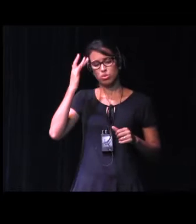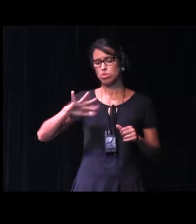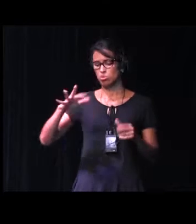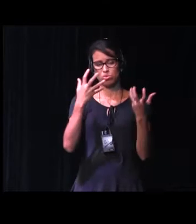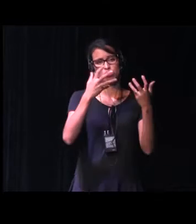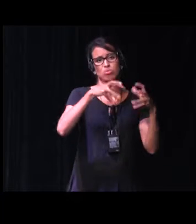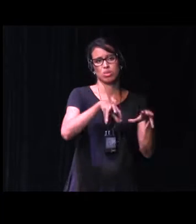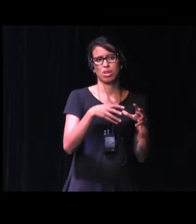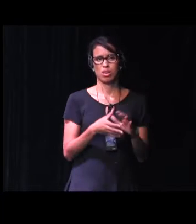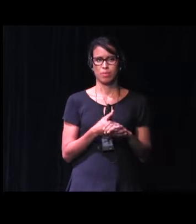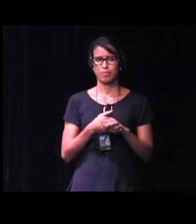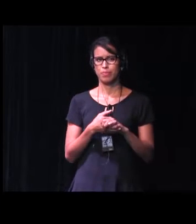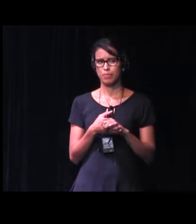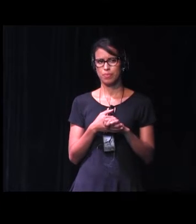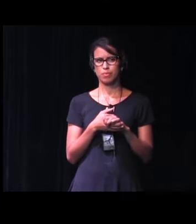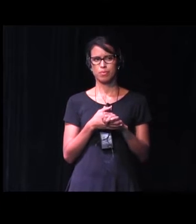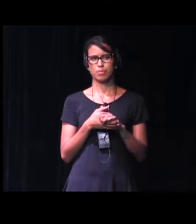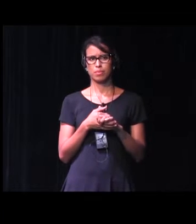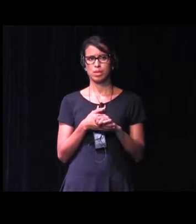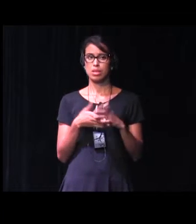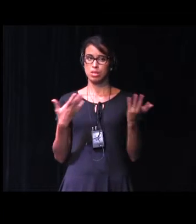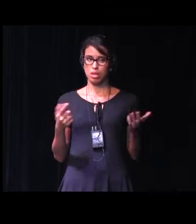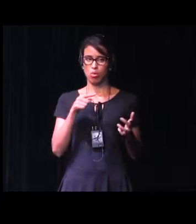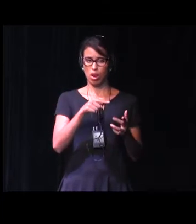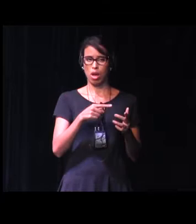nós temos ou os lotes que ninguém quer.